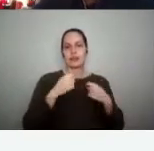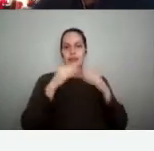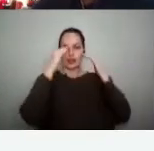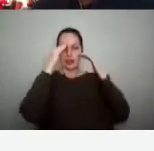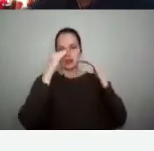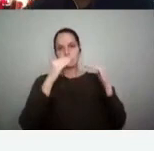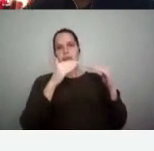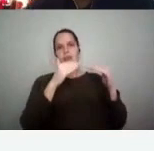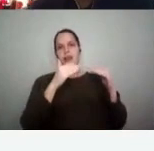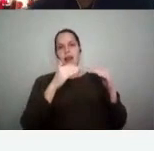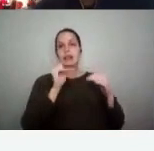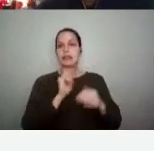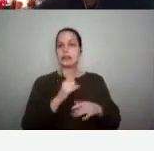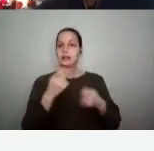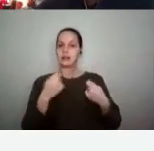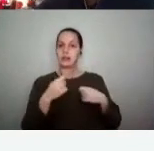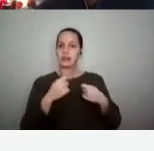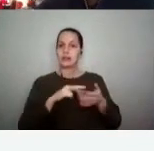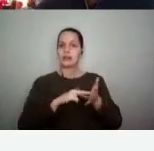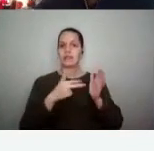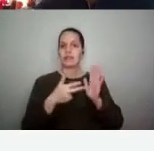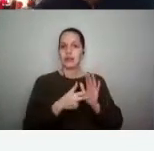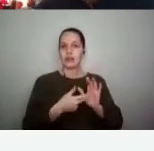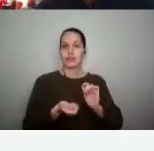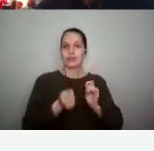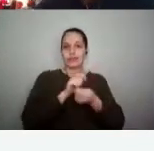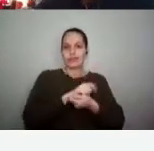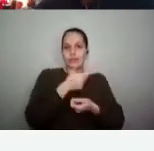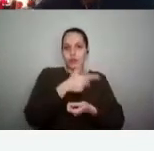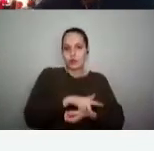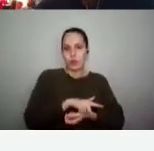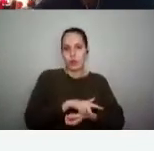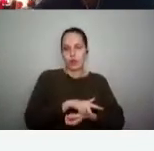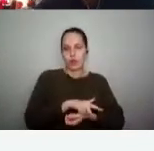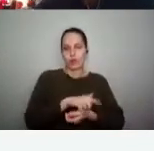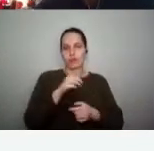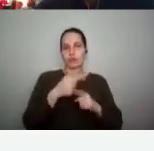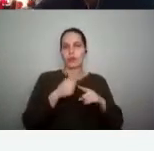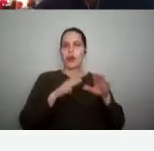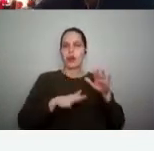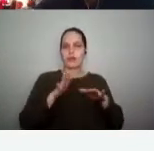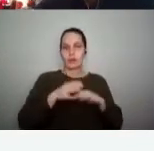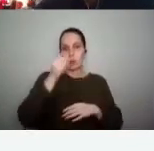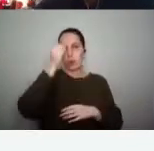necessário, ressignificados, né? Nem sempre esses saberes são os saberes